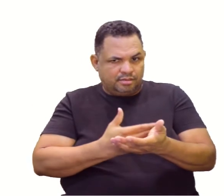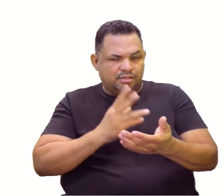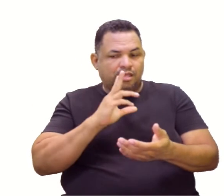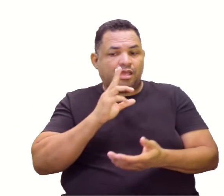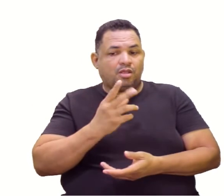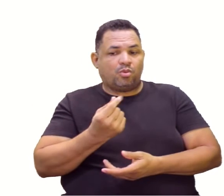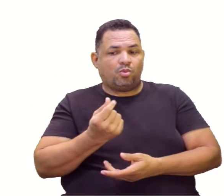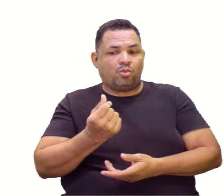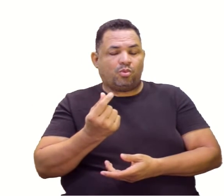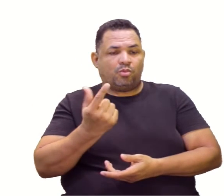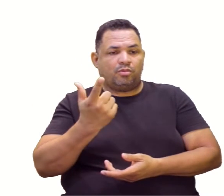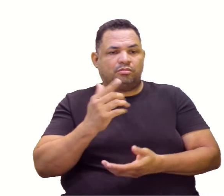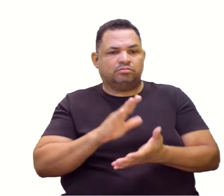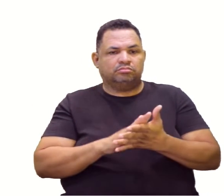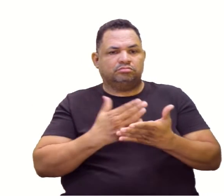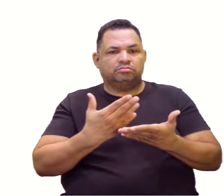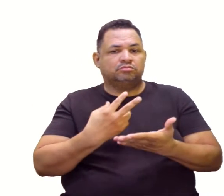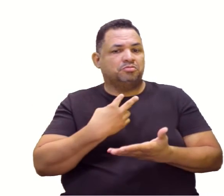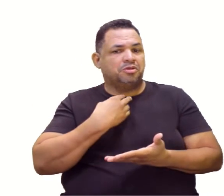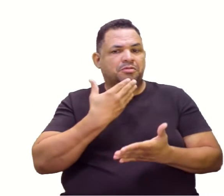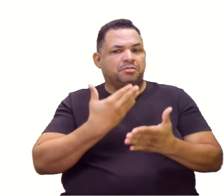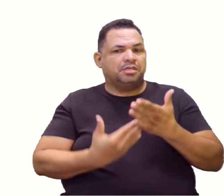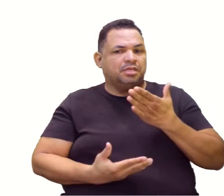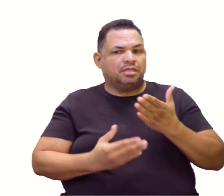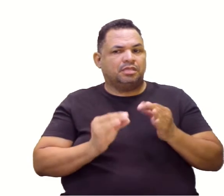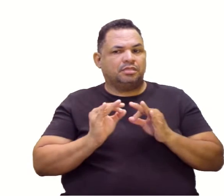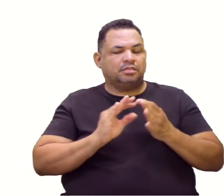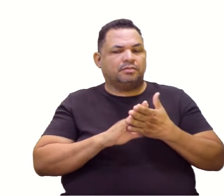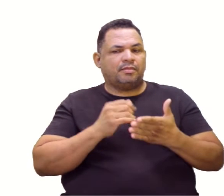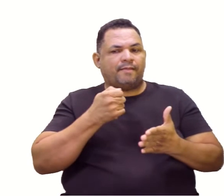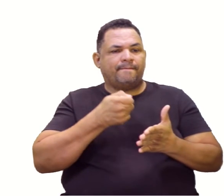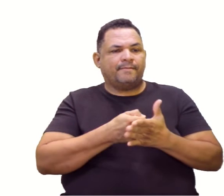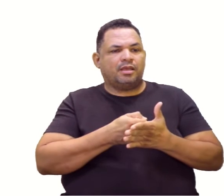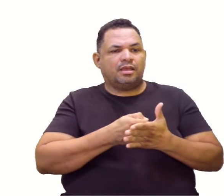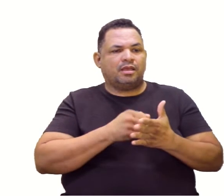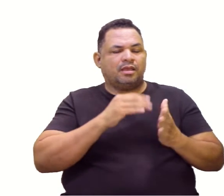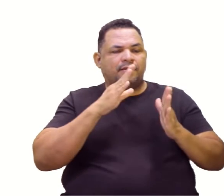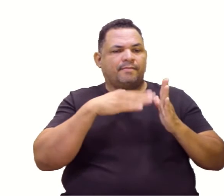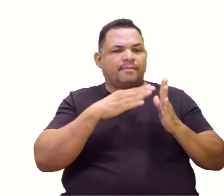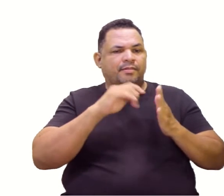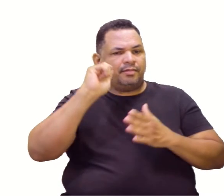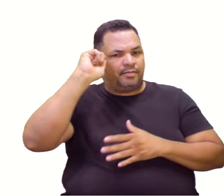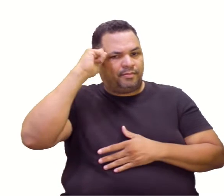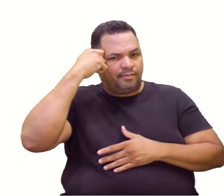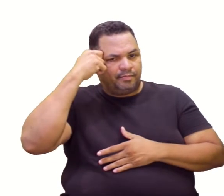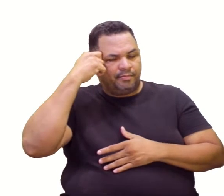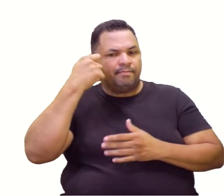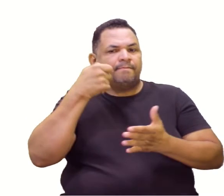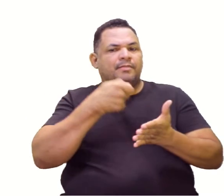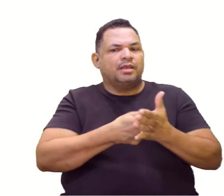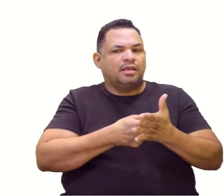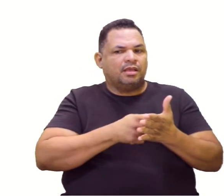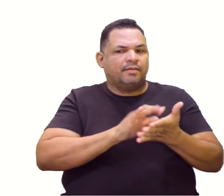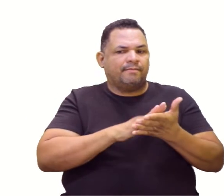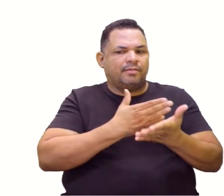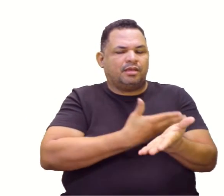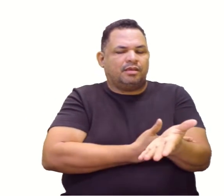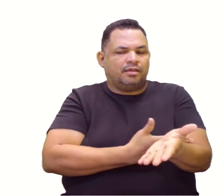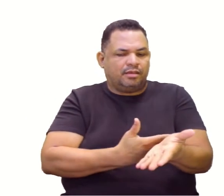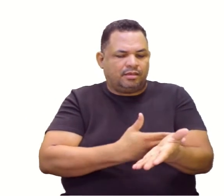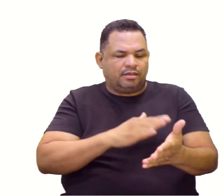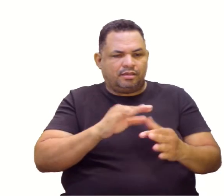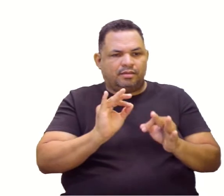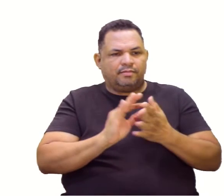Considere que não haja desperdícios e sobras, o custo para pintar as partes pretas e o custo para pintar as partes